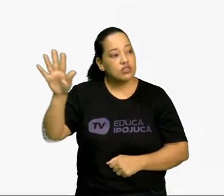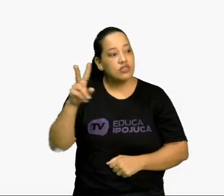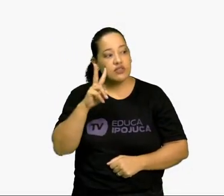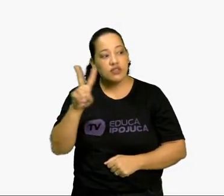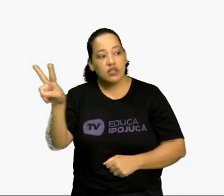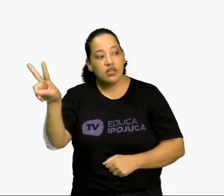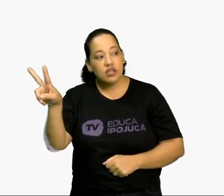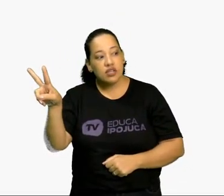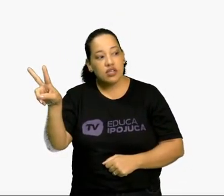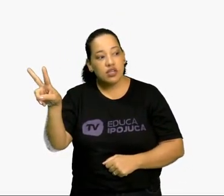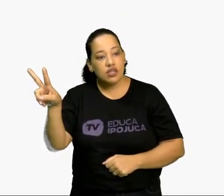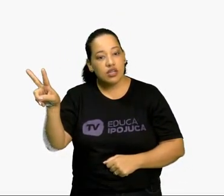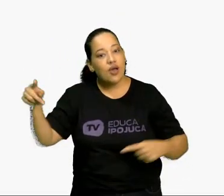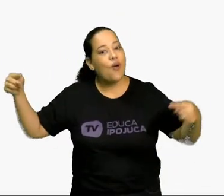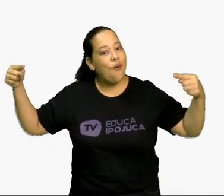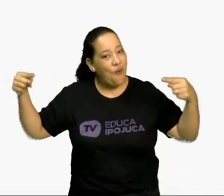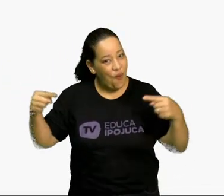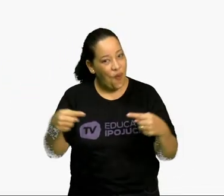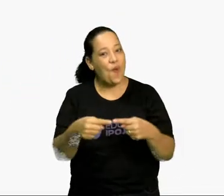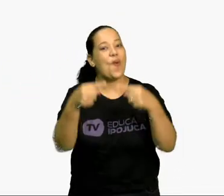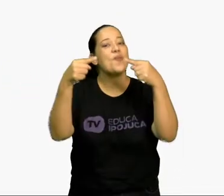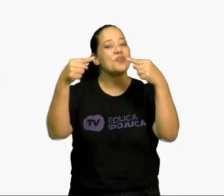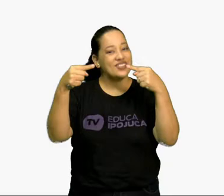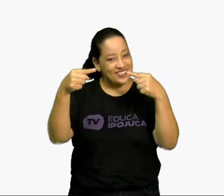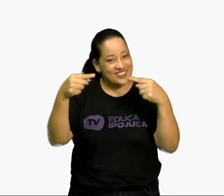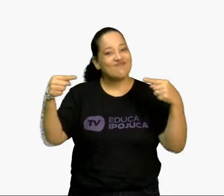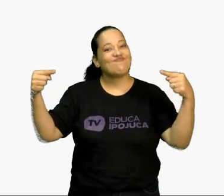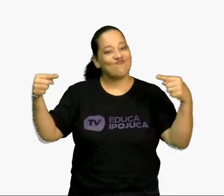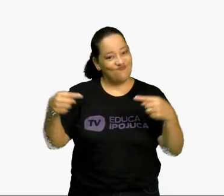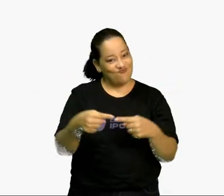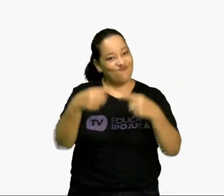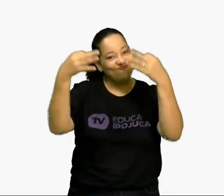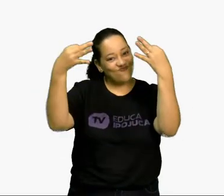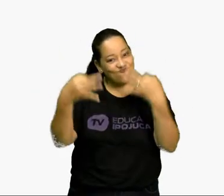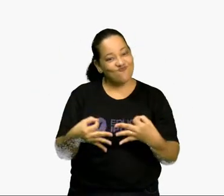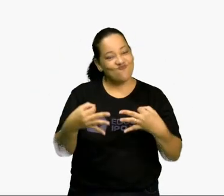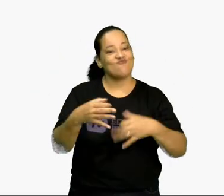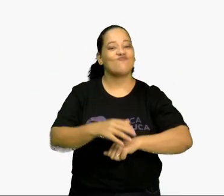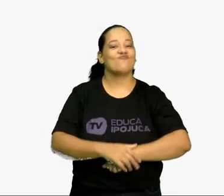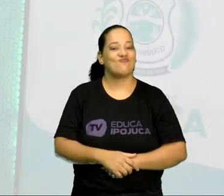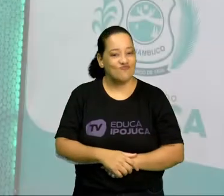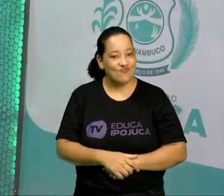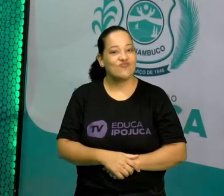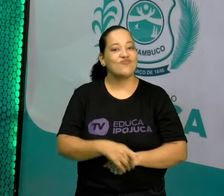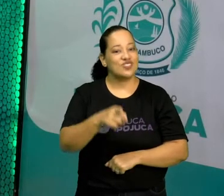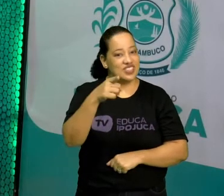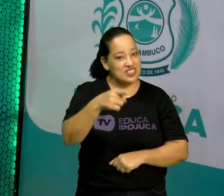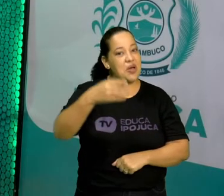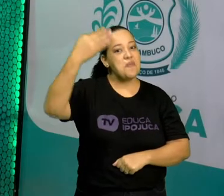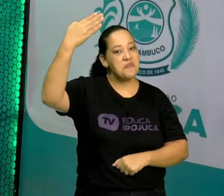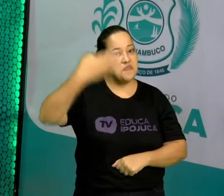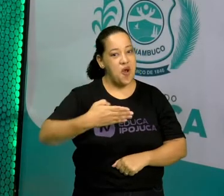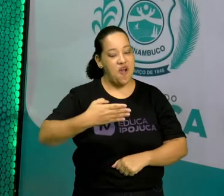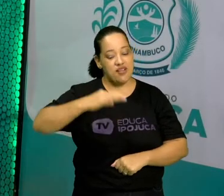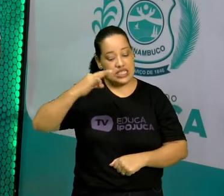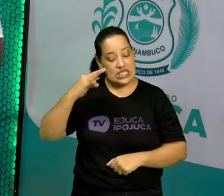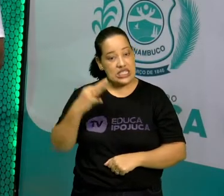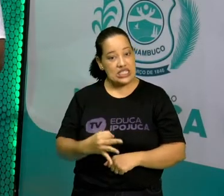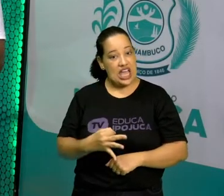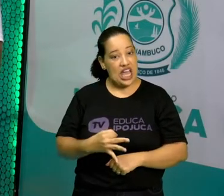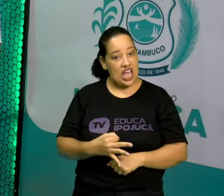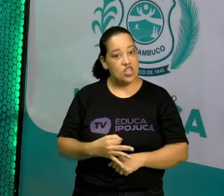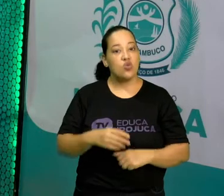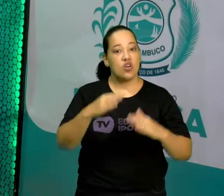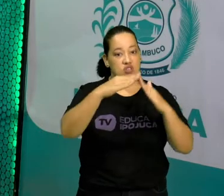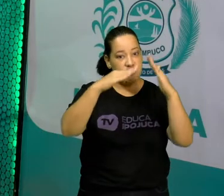E aí é justamente um cachorro um triângulo outro provei que esses